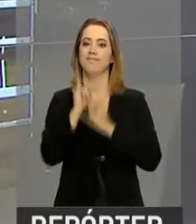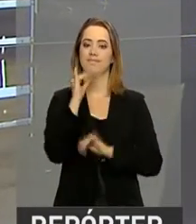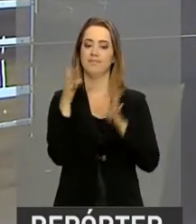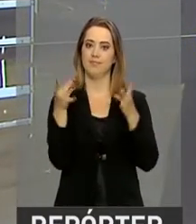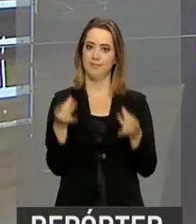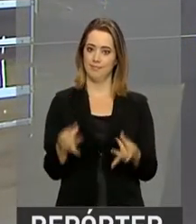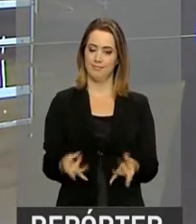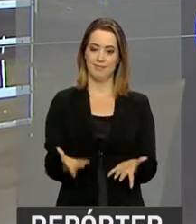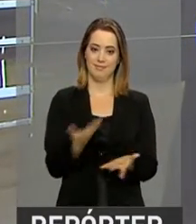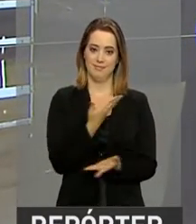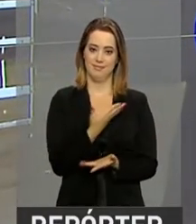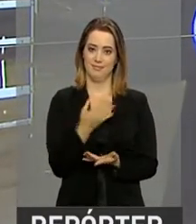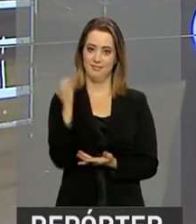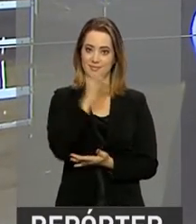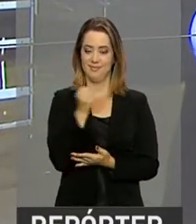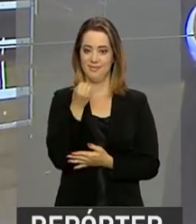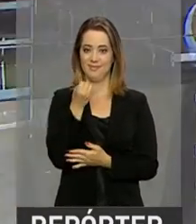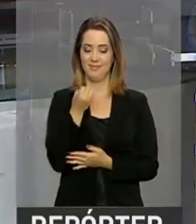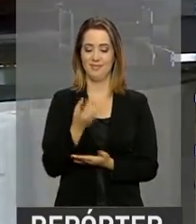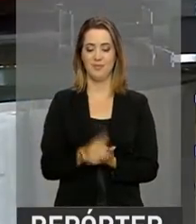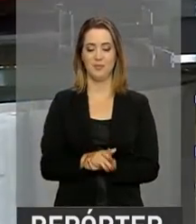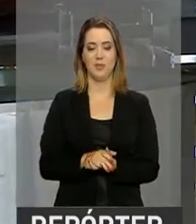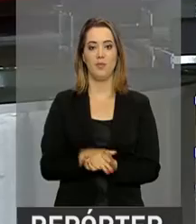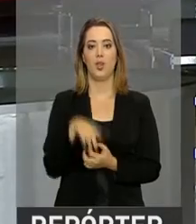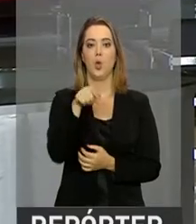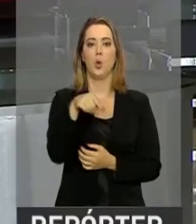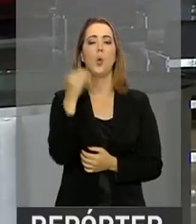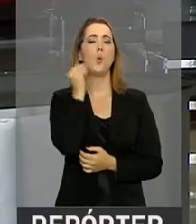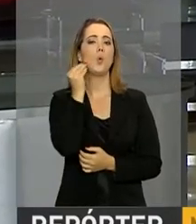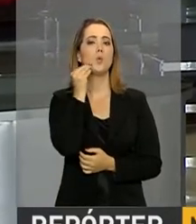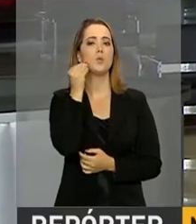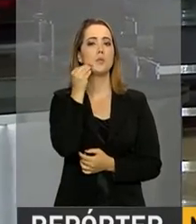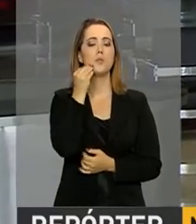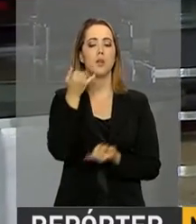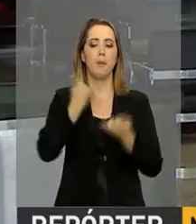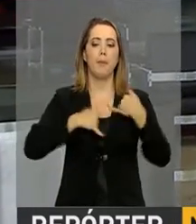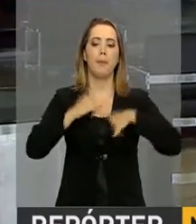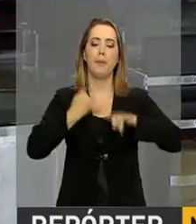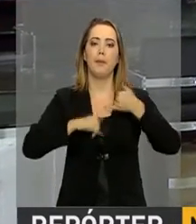Ney. Olá, Zé Luiz. O teste foi desenvolvido